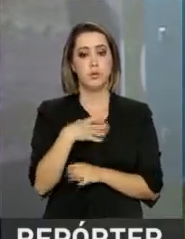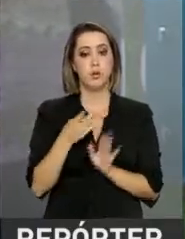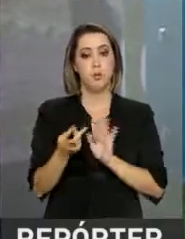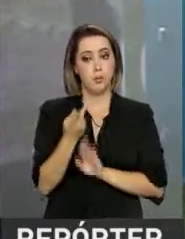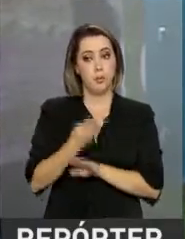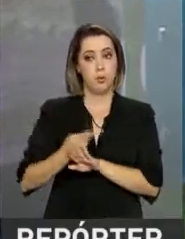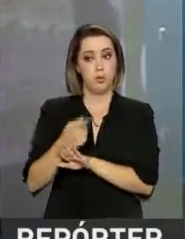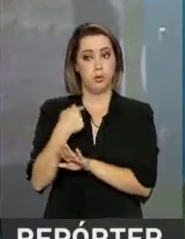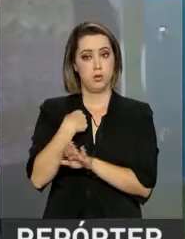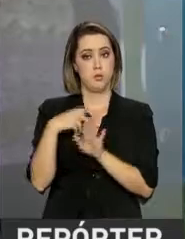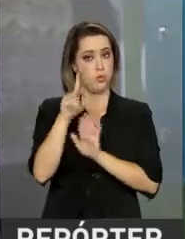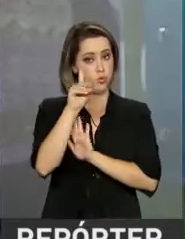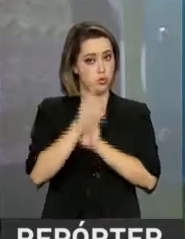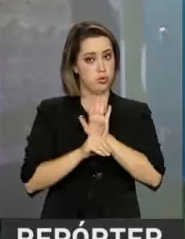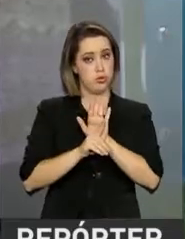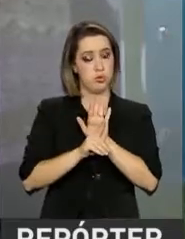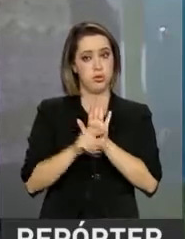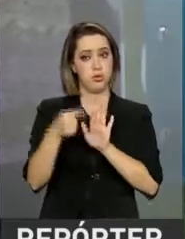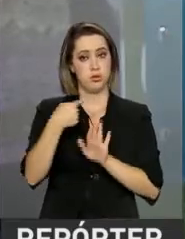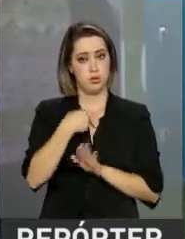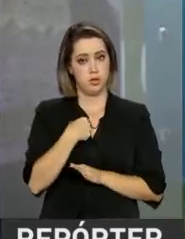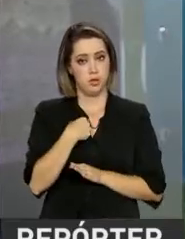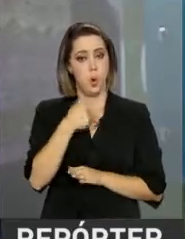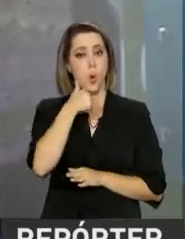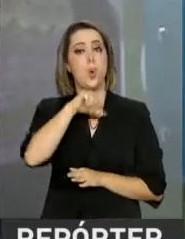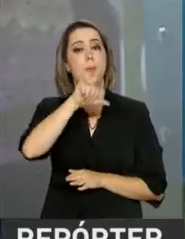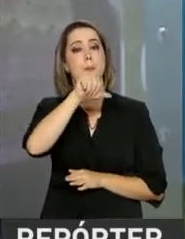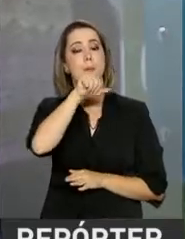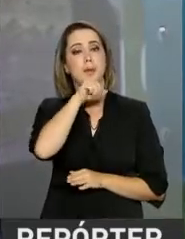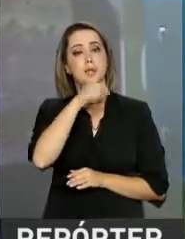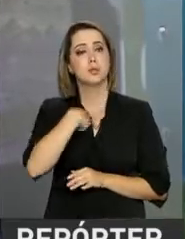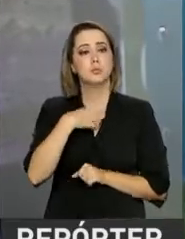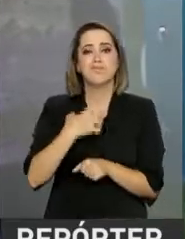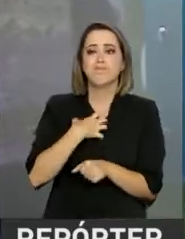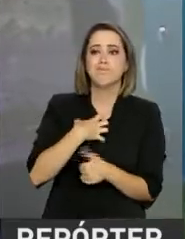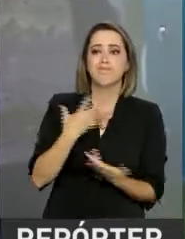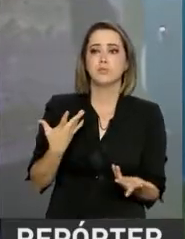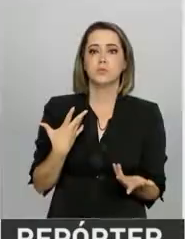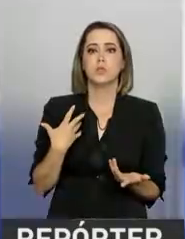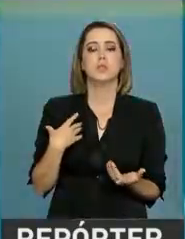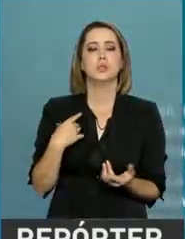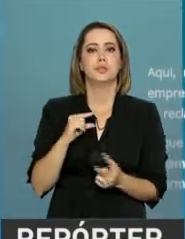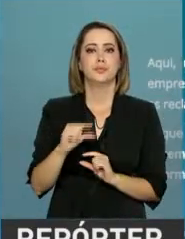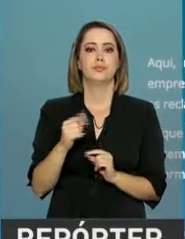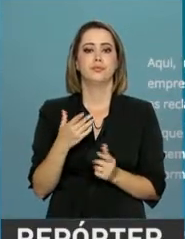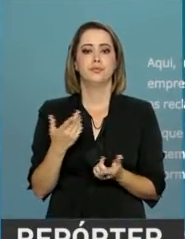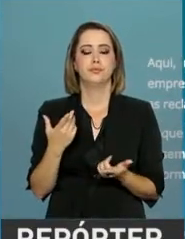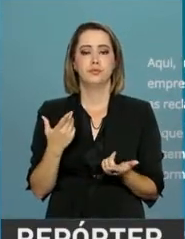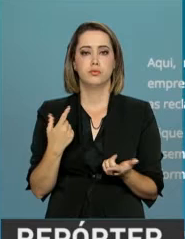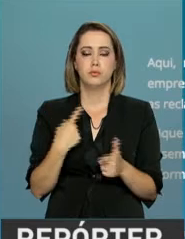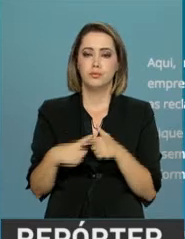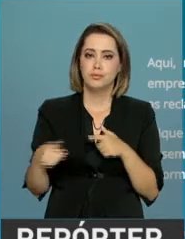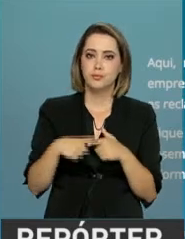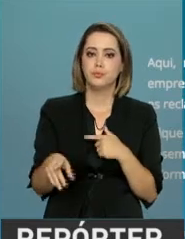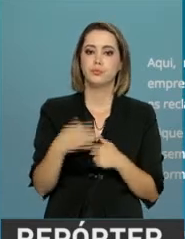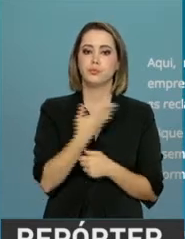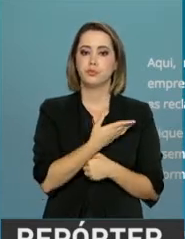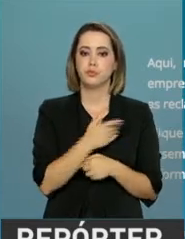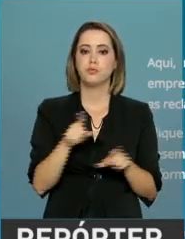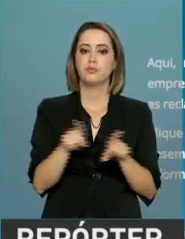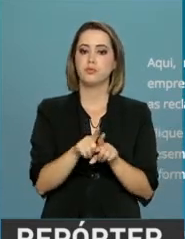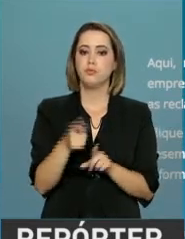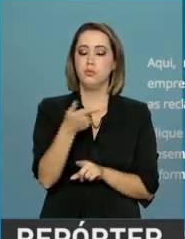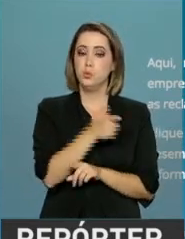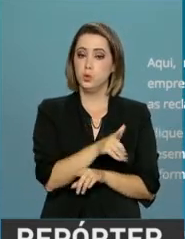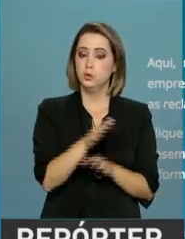menos 100 casas e eu como mãe né me sentir pouco lesados mas o consumidor tem outra forma de exigir